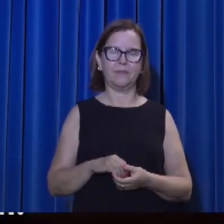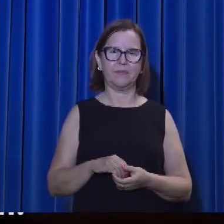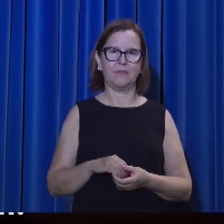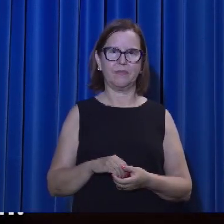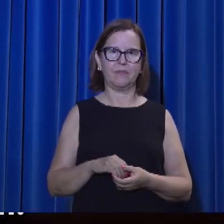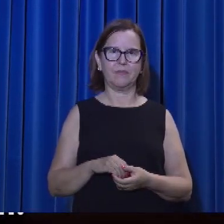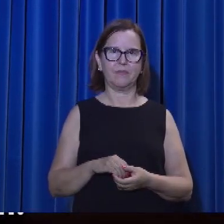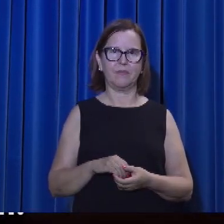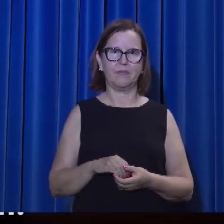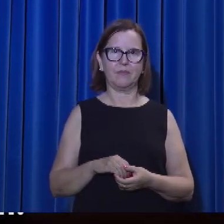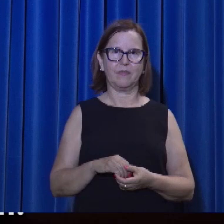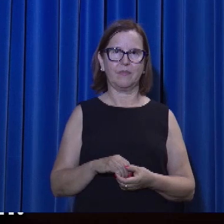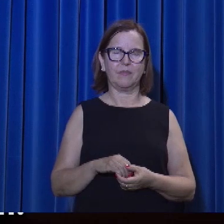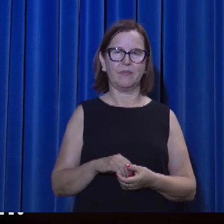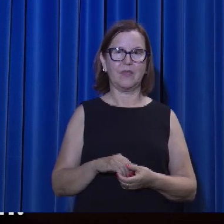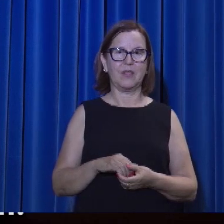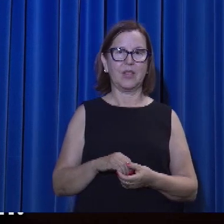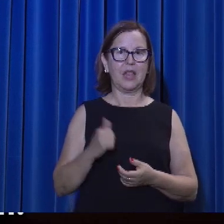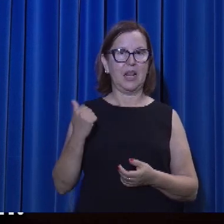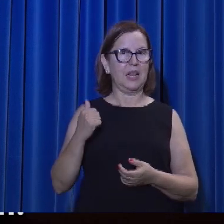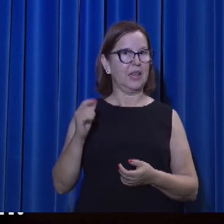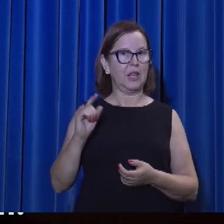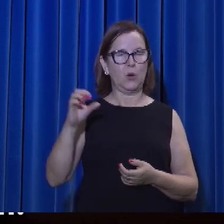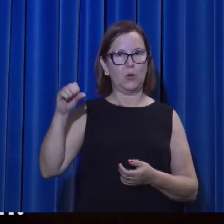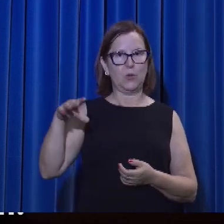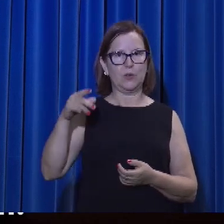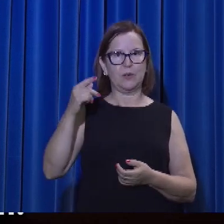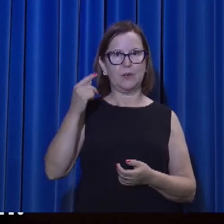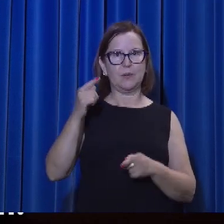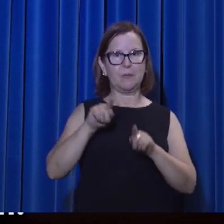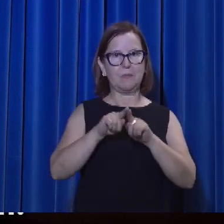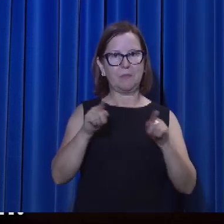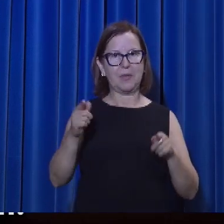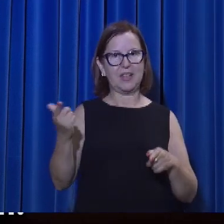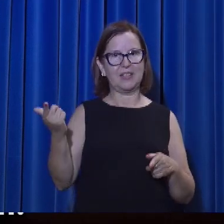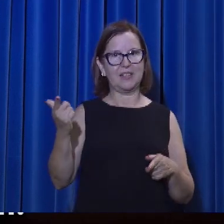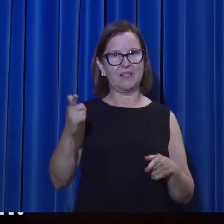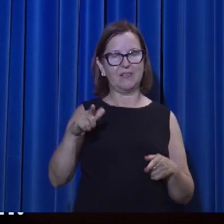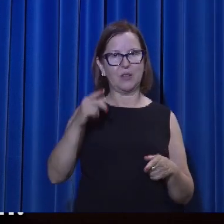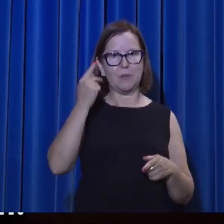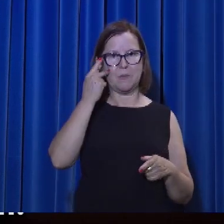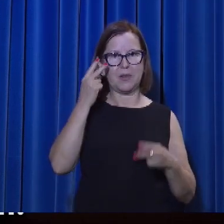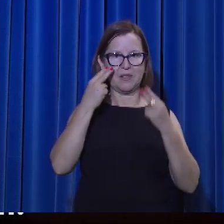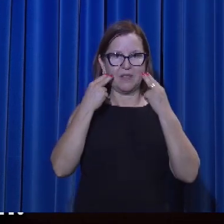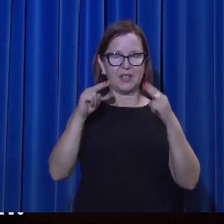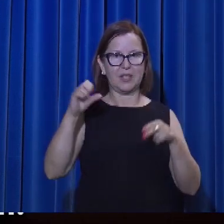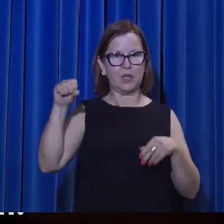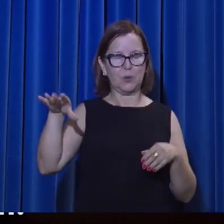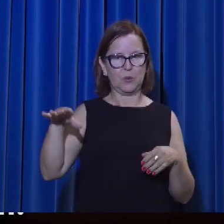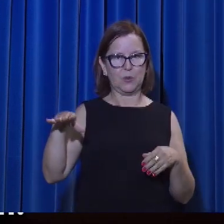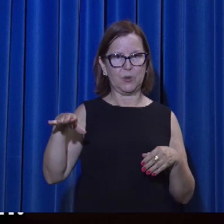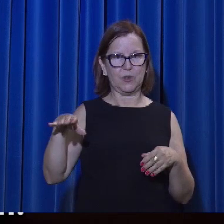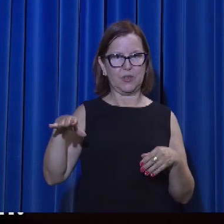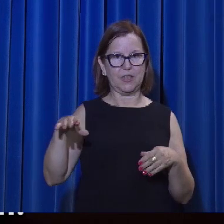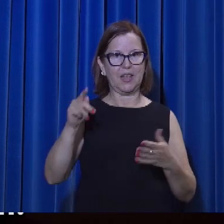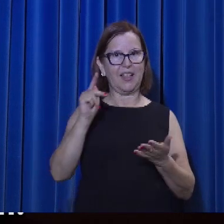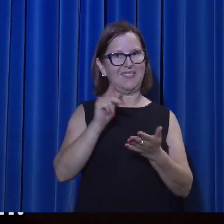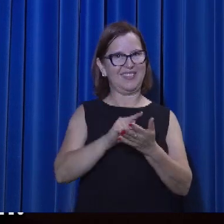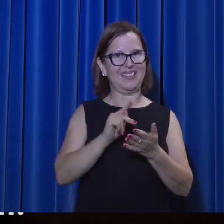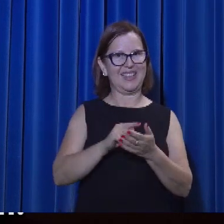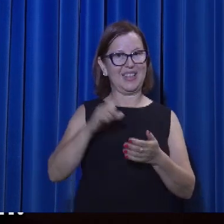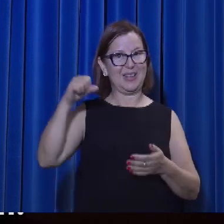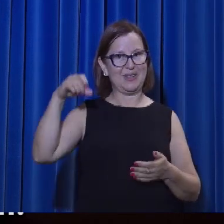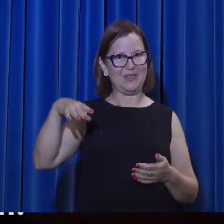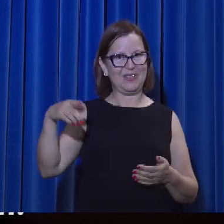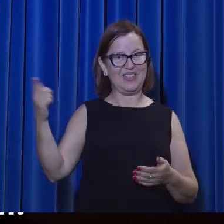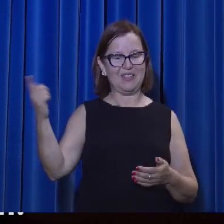Ele não era a luz, mas veio para que testificasse da luz. A saber, a verdadeira luz que